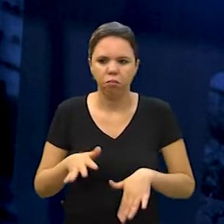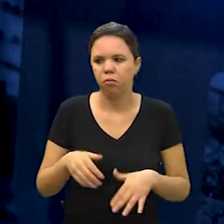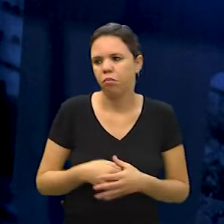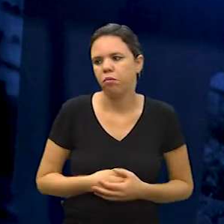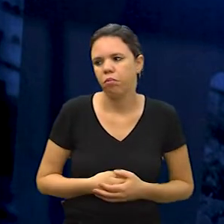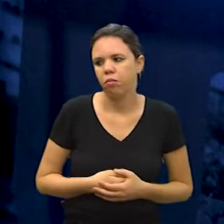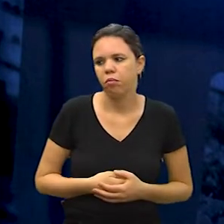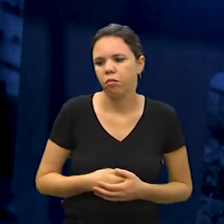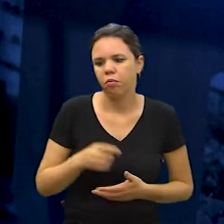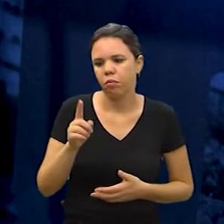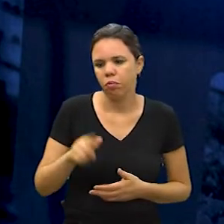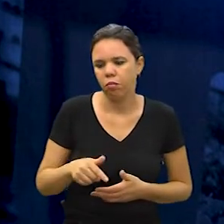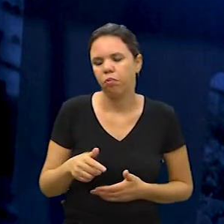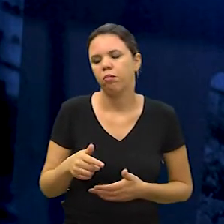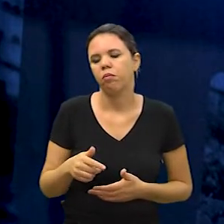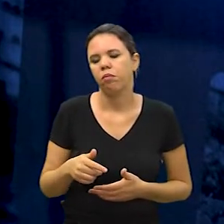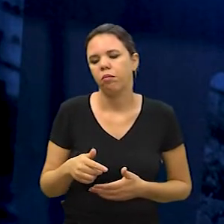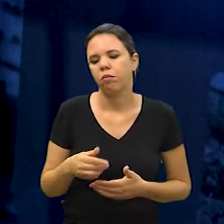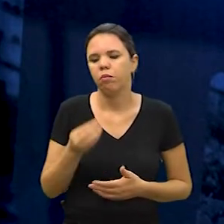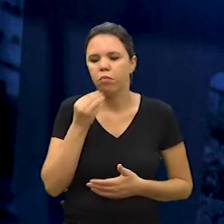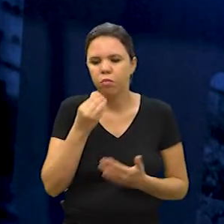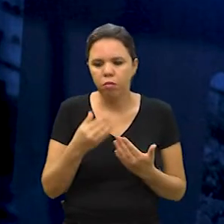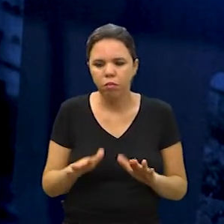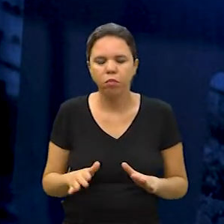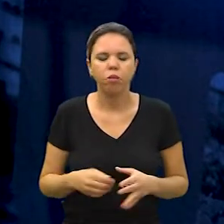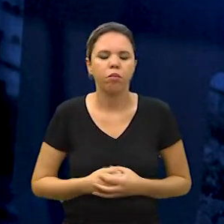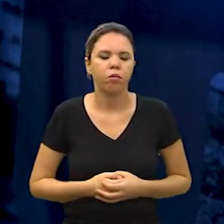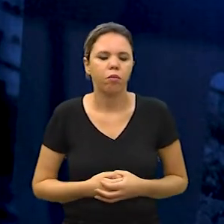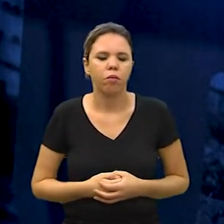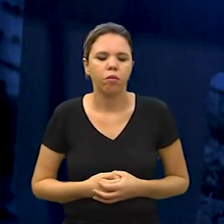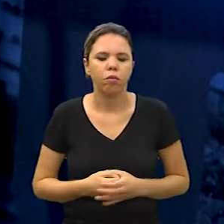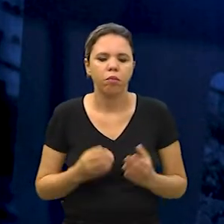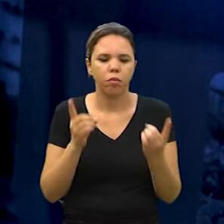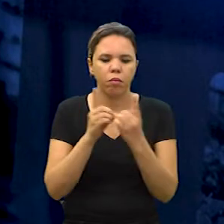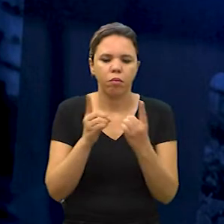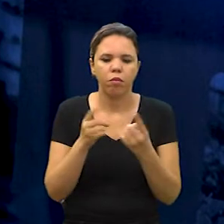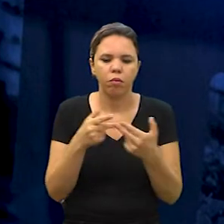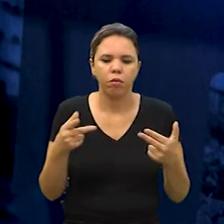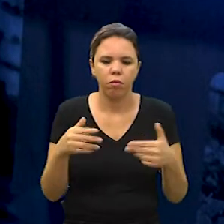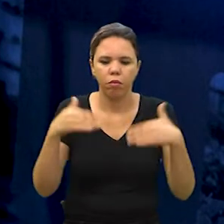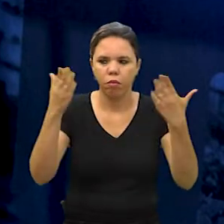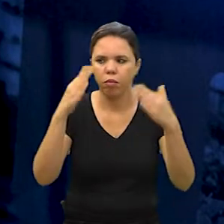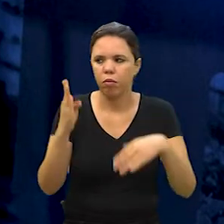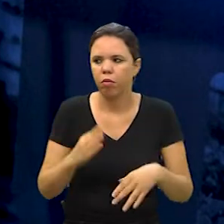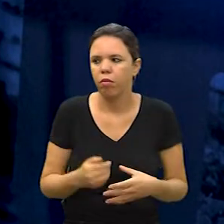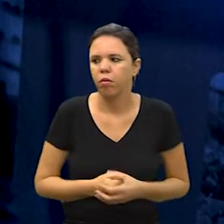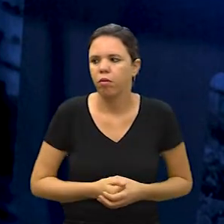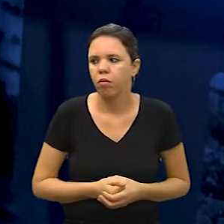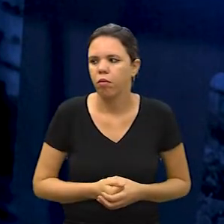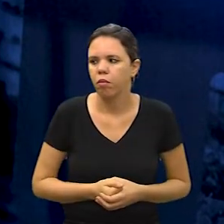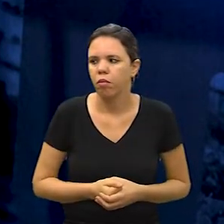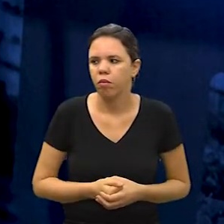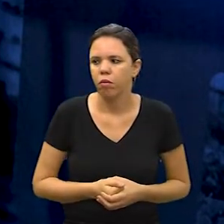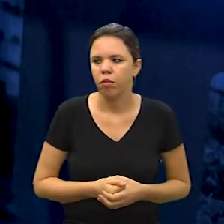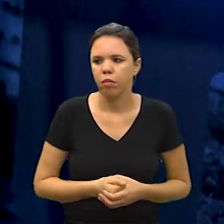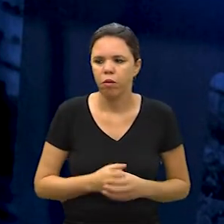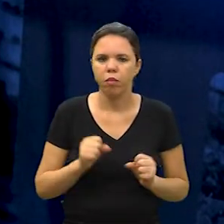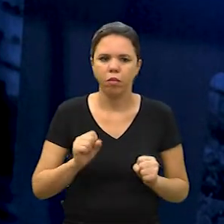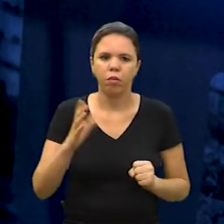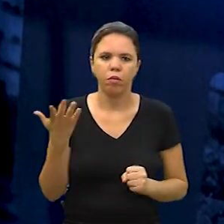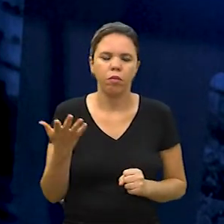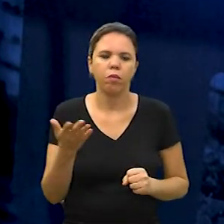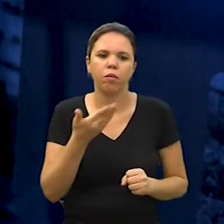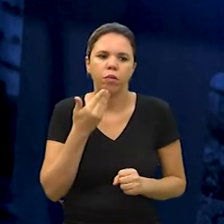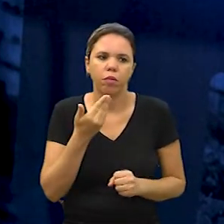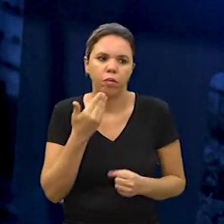Geralmente, essa é a porta de entrada para uma prestação de serviço fora do Brasil? Pode ser, é